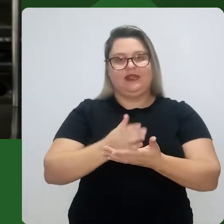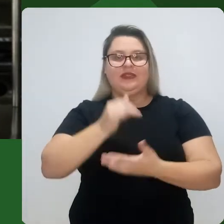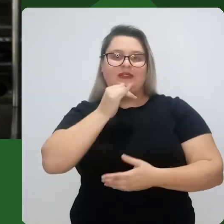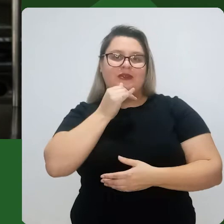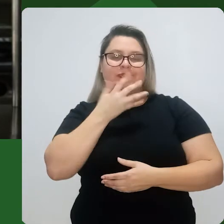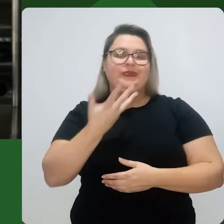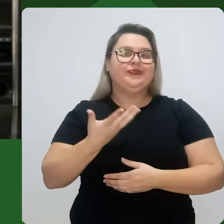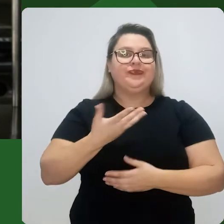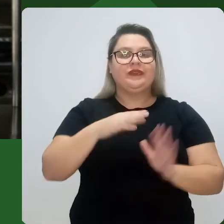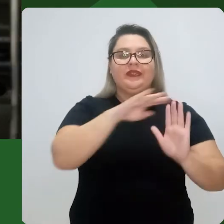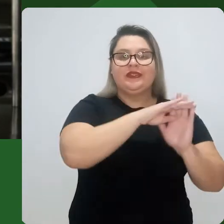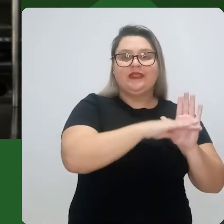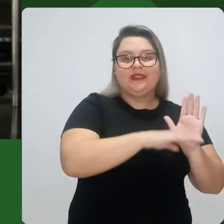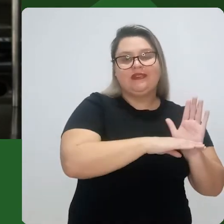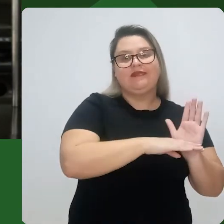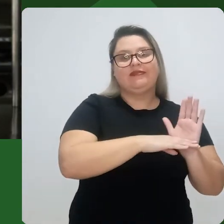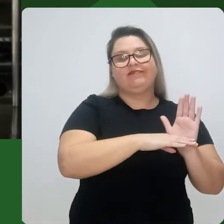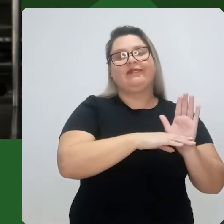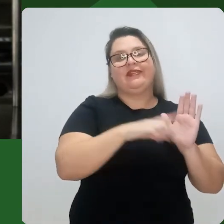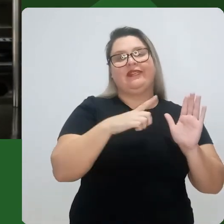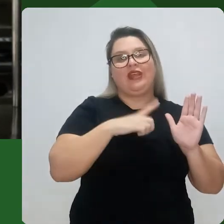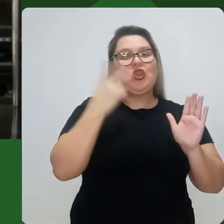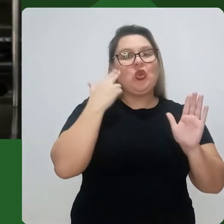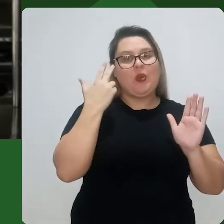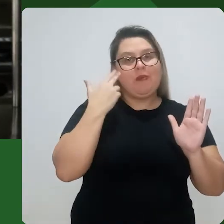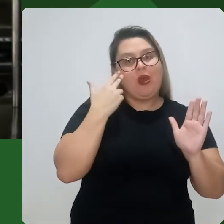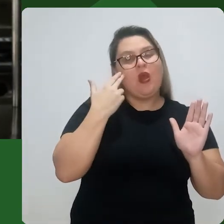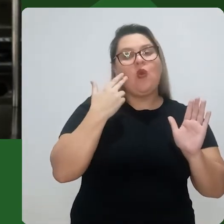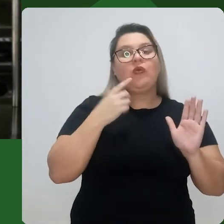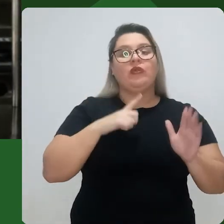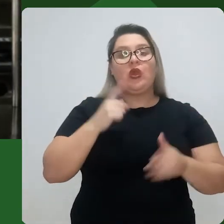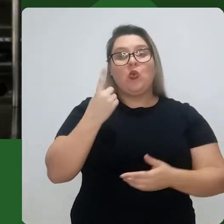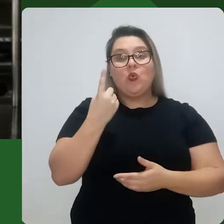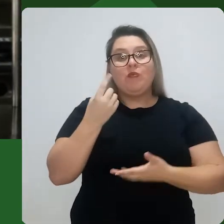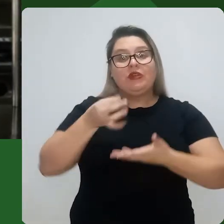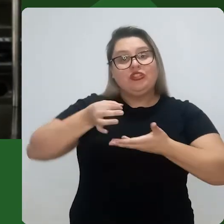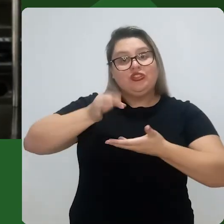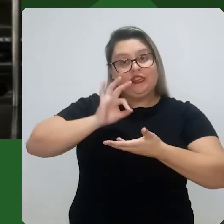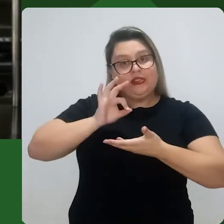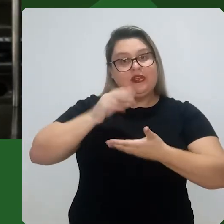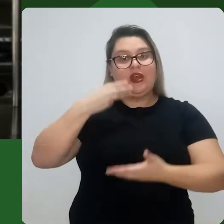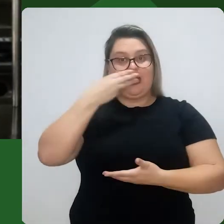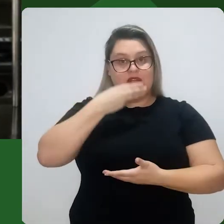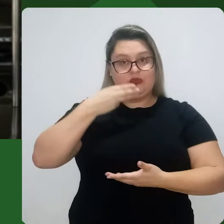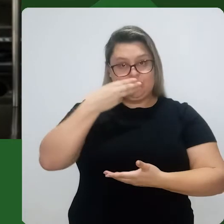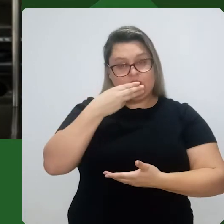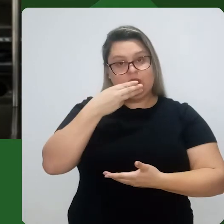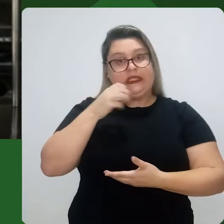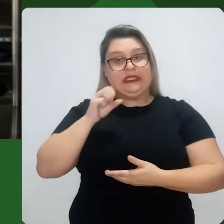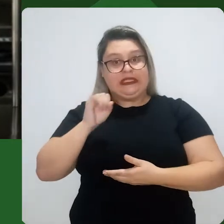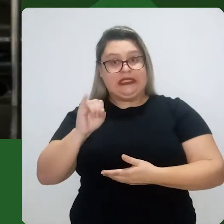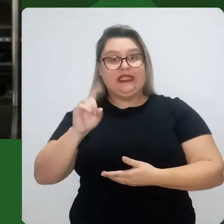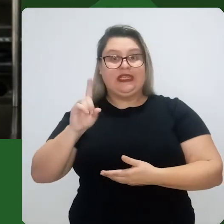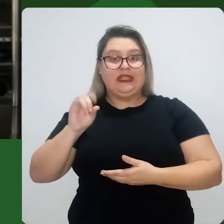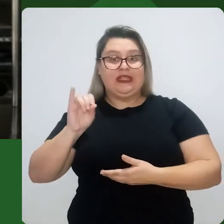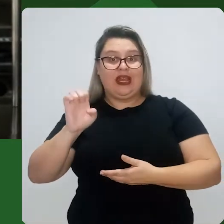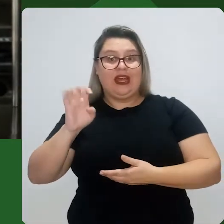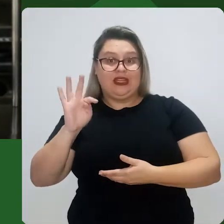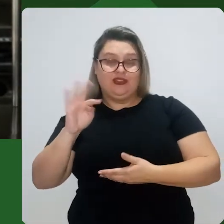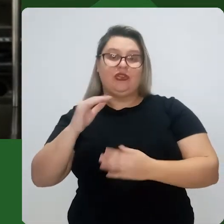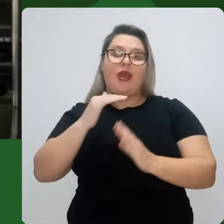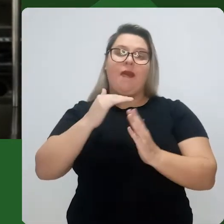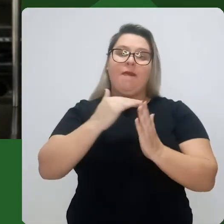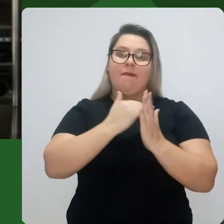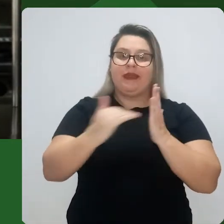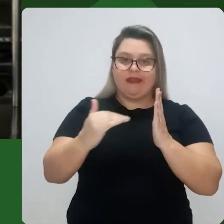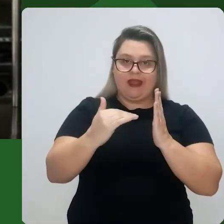usaríamos de açúcar. Por exemplo, numa receita tradicional, se vai 1 xícara de açúcar, numa receita diet utilizando sucralose, a